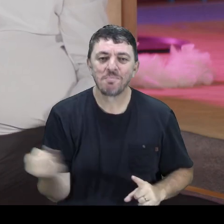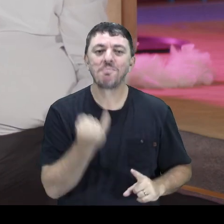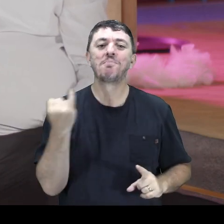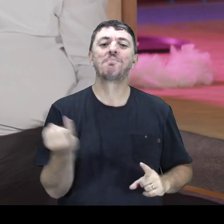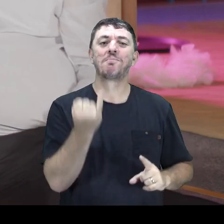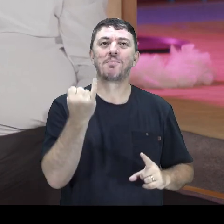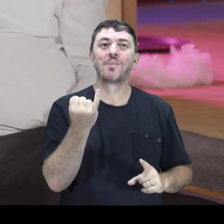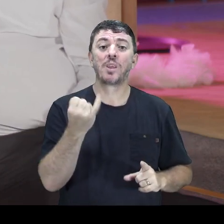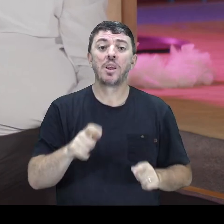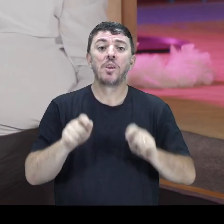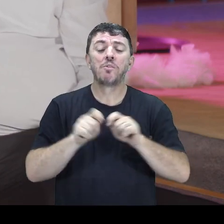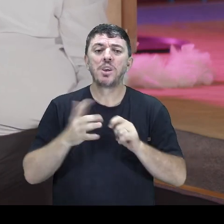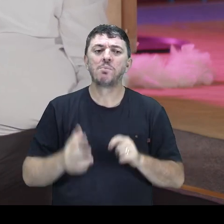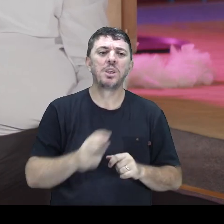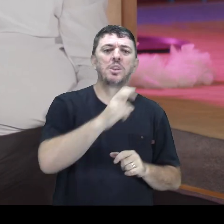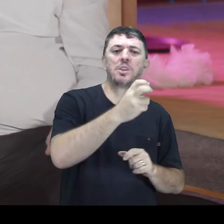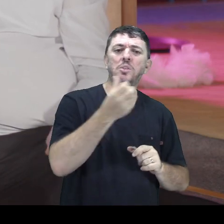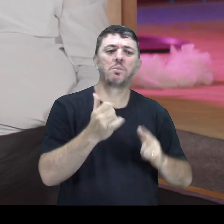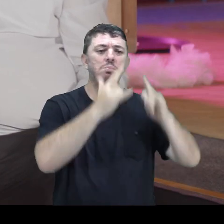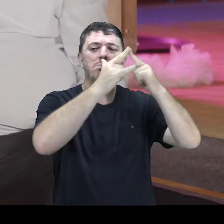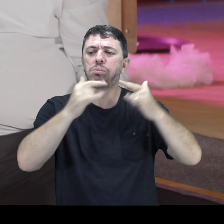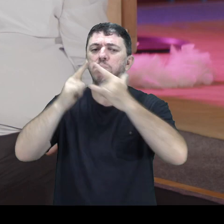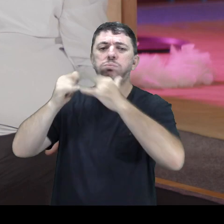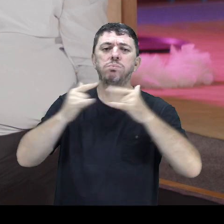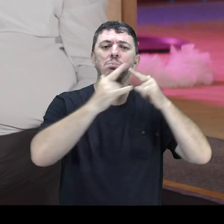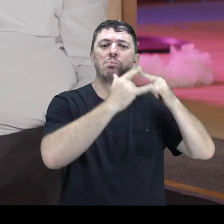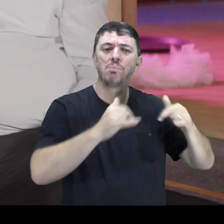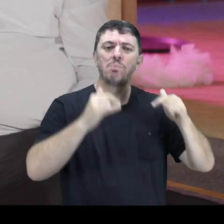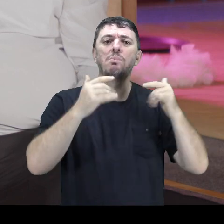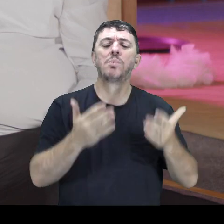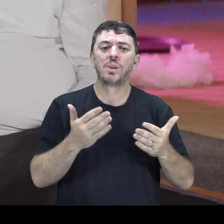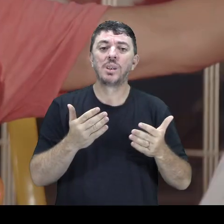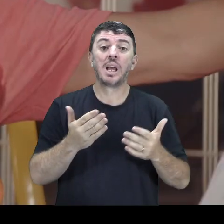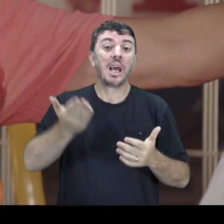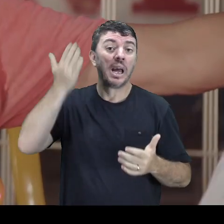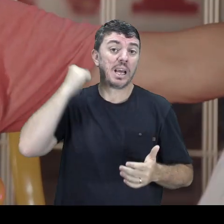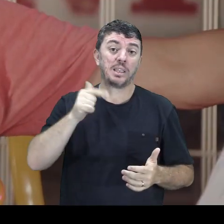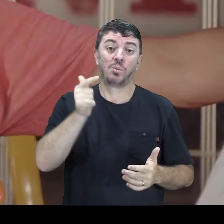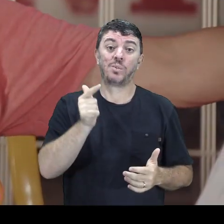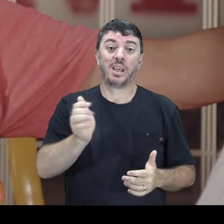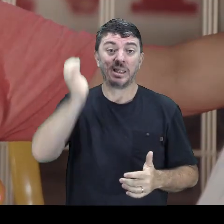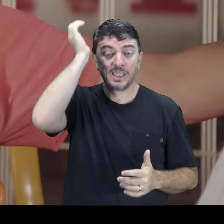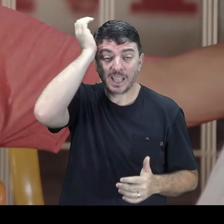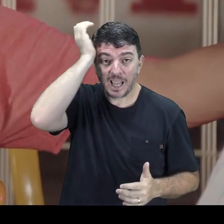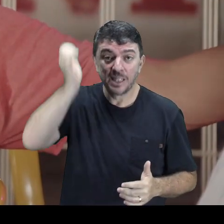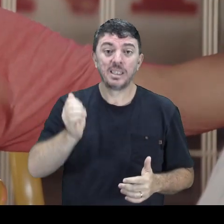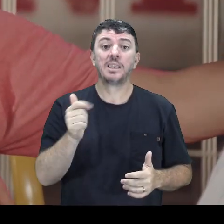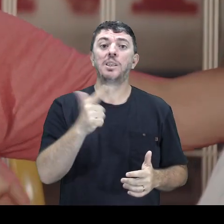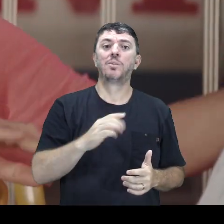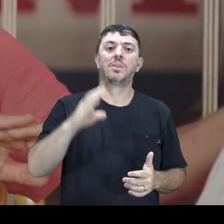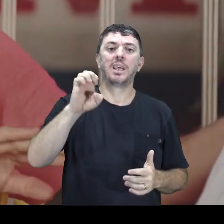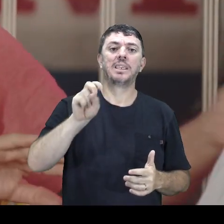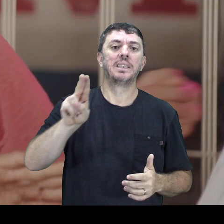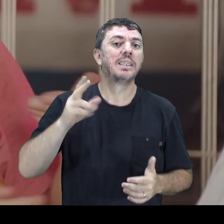montou umas 5 ou 6 lonas nas bordas de São Paulo, não existia CEL, não existia SESC na periferia. Então, quer dizer, esse pioneirismo